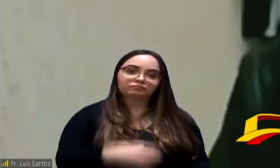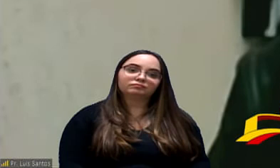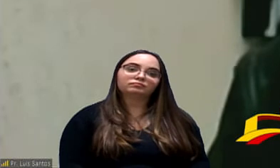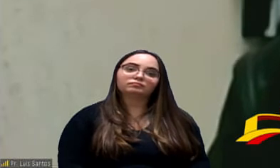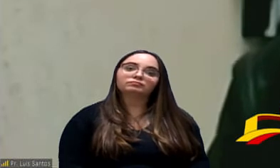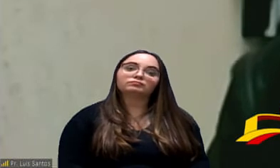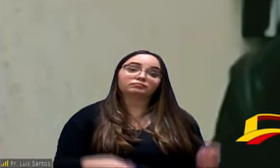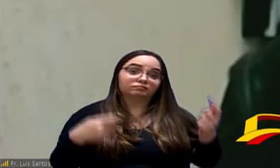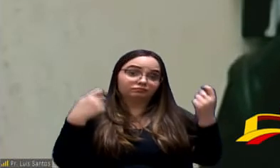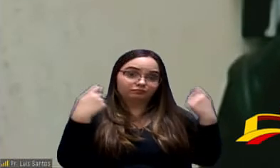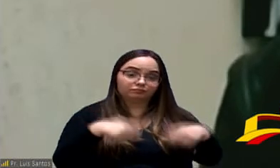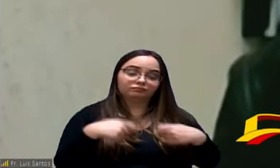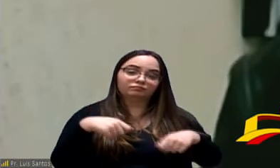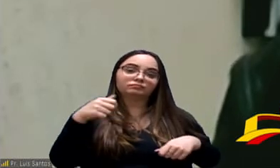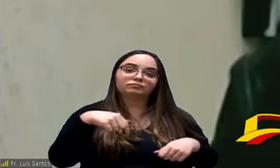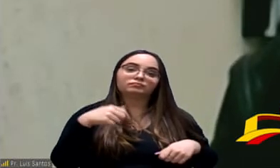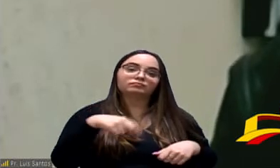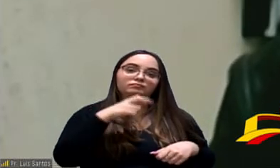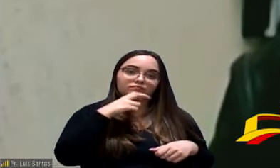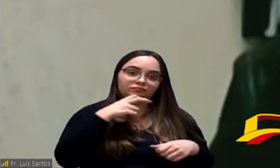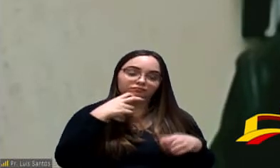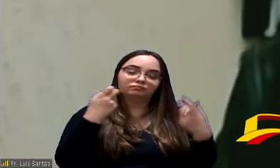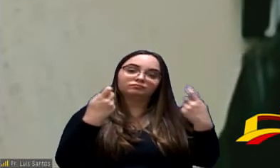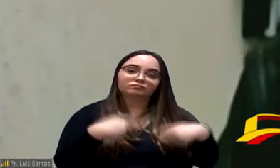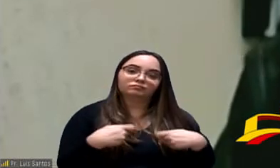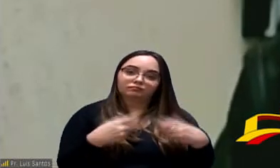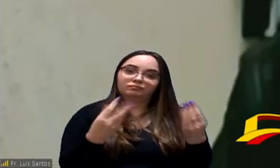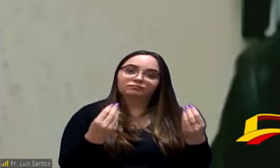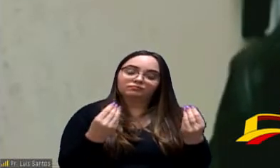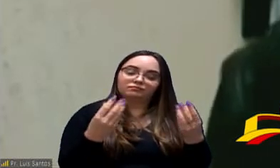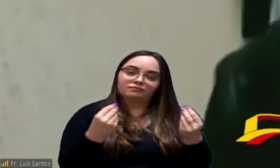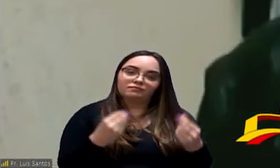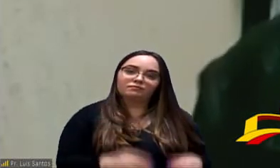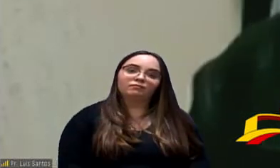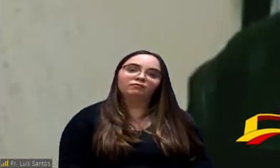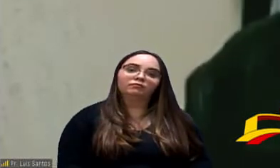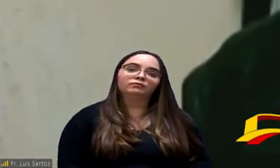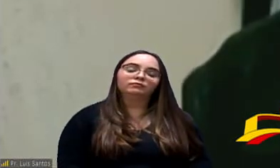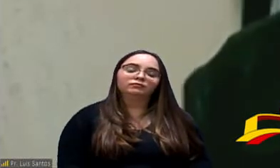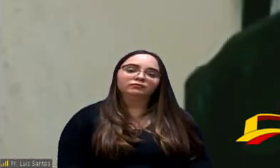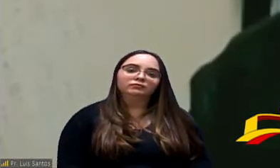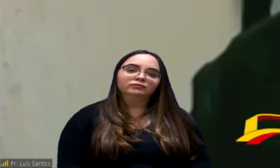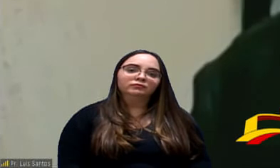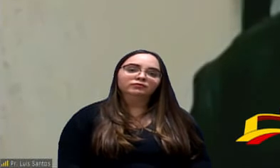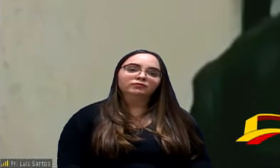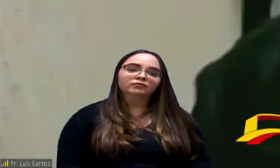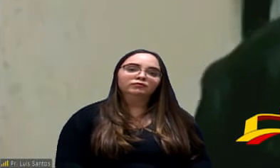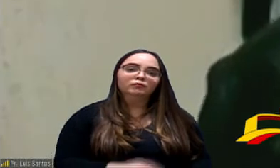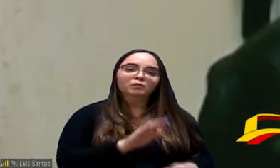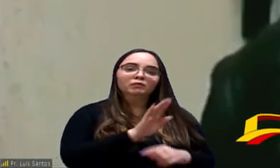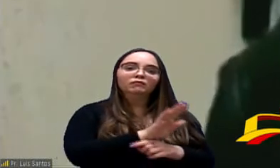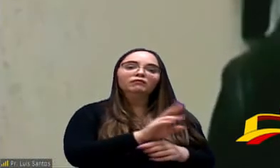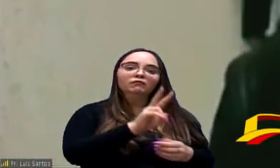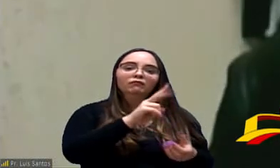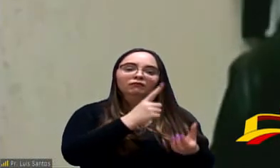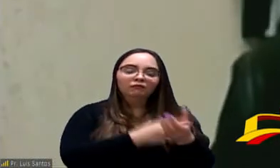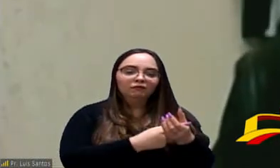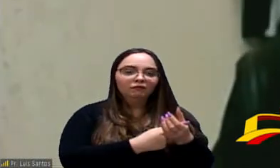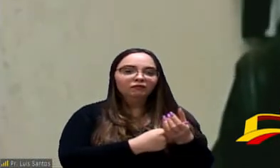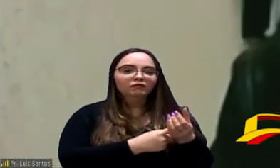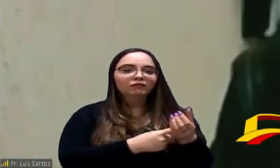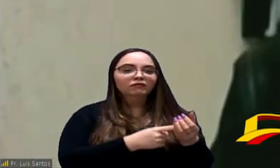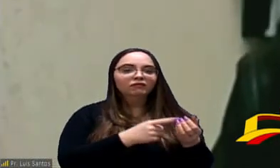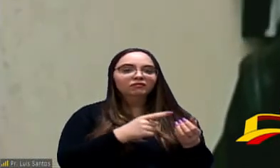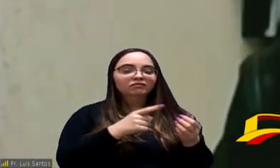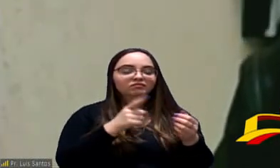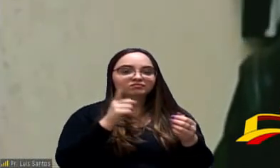uma grande necessidade na cidade, né? Apoia aí o Vitão, no seu grande empenho quanto à questão